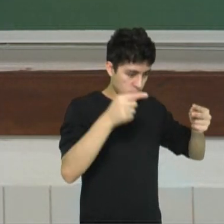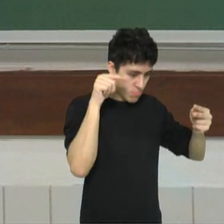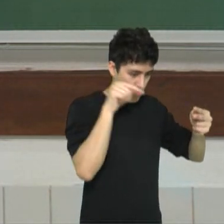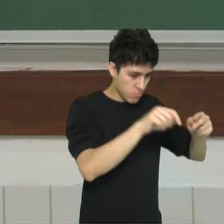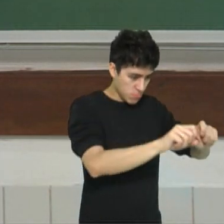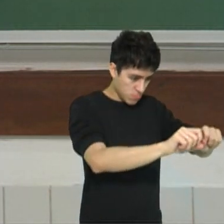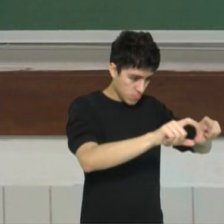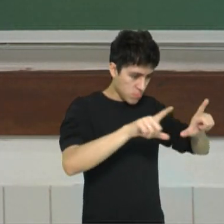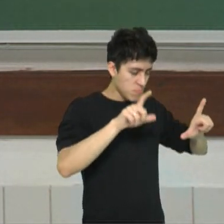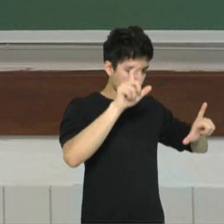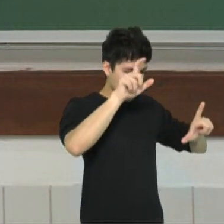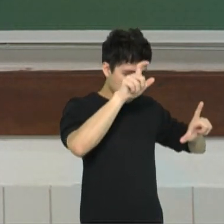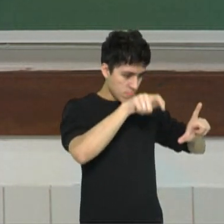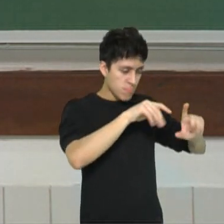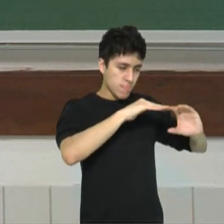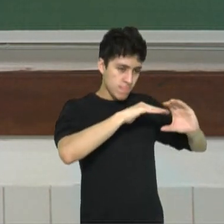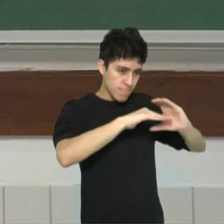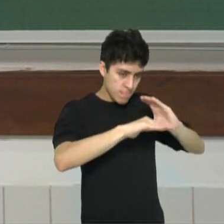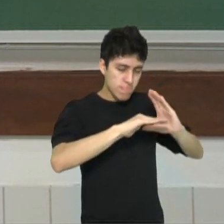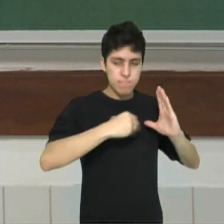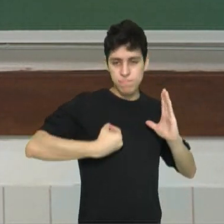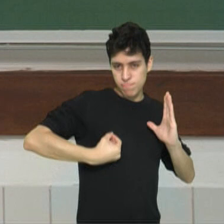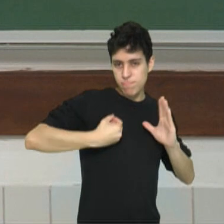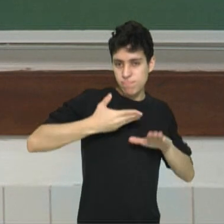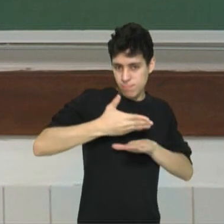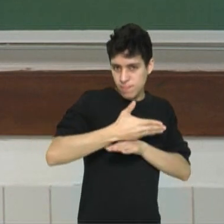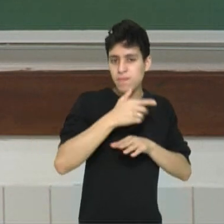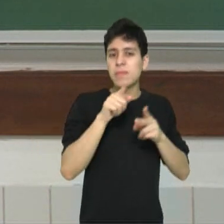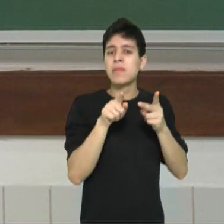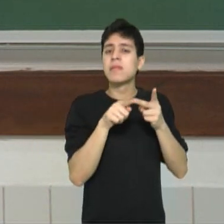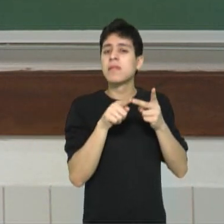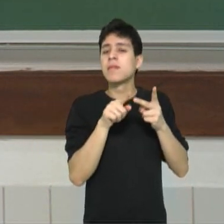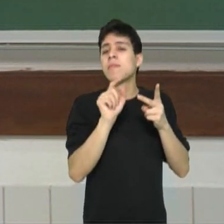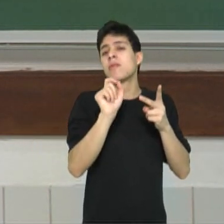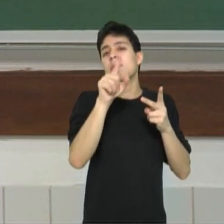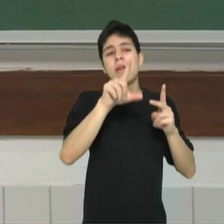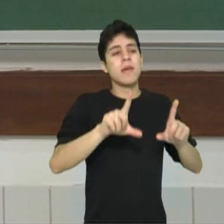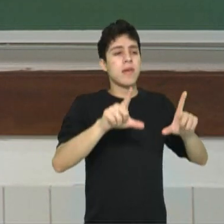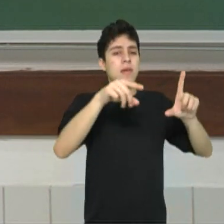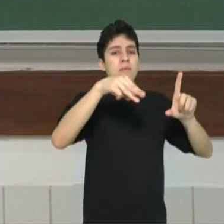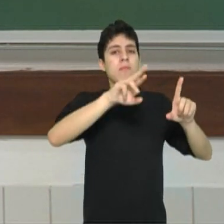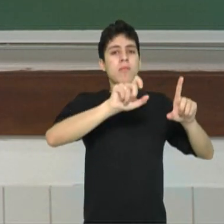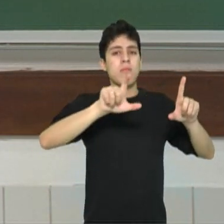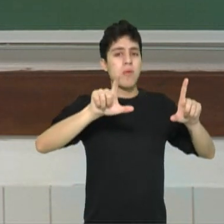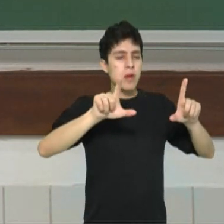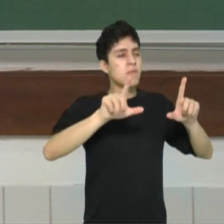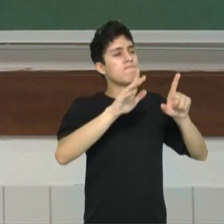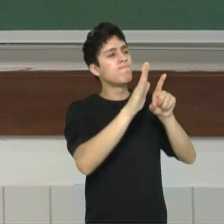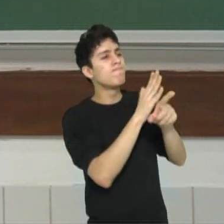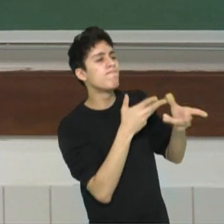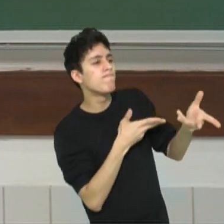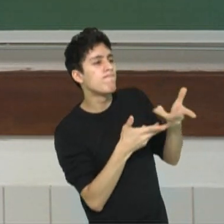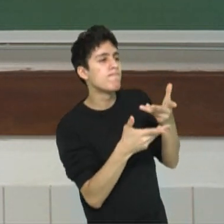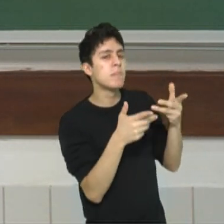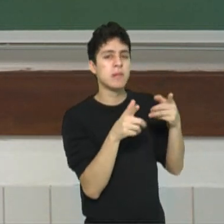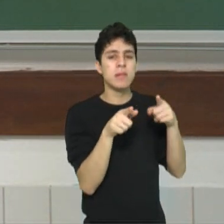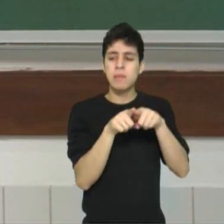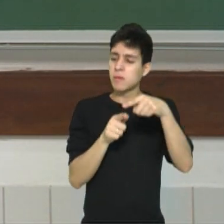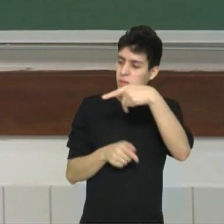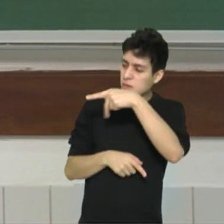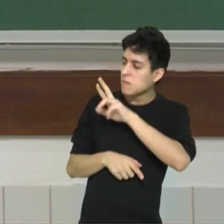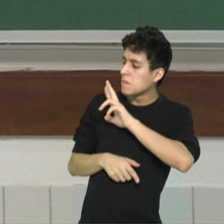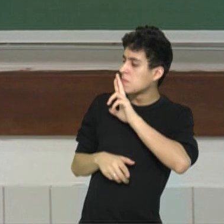professores, professoras estão interagindo com vocês e a gente está sempre buscando ajudar vocês, mas tem que ter um esforço daí também,